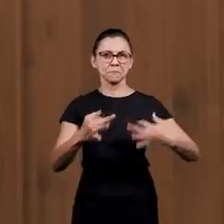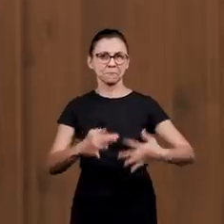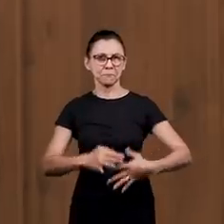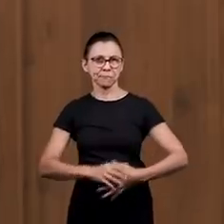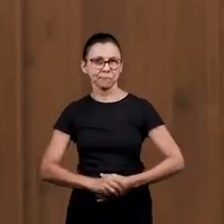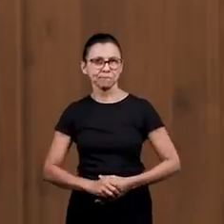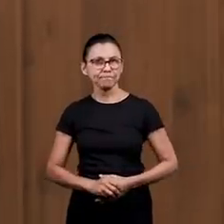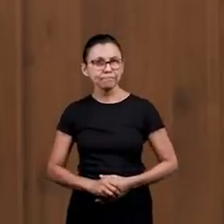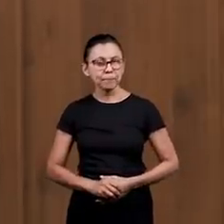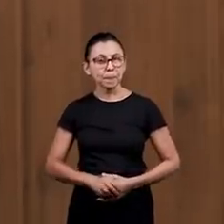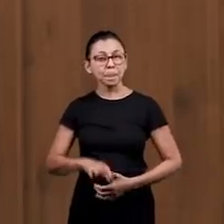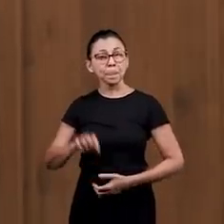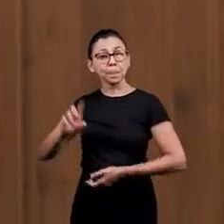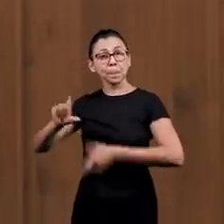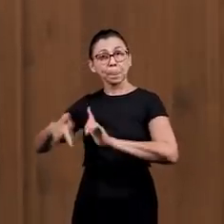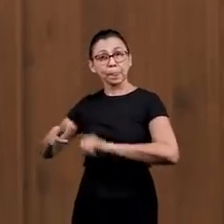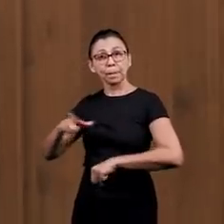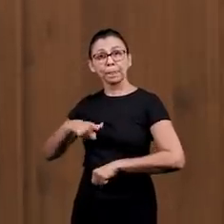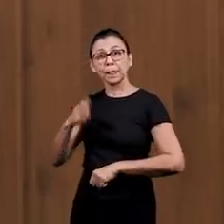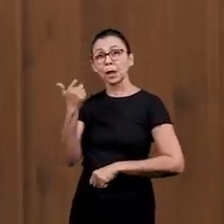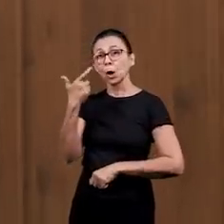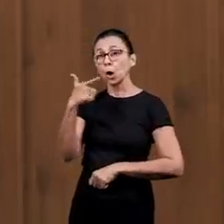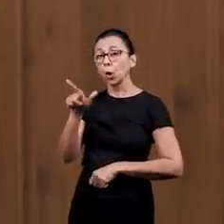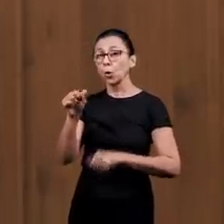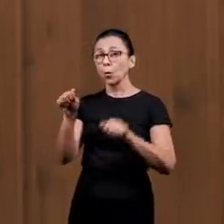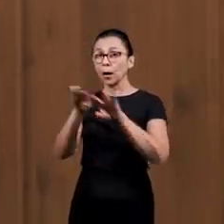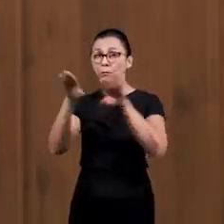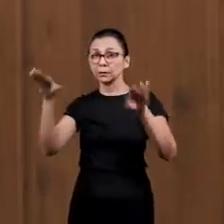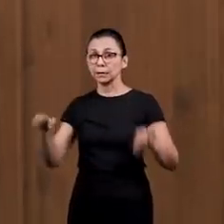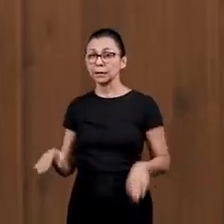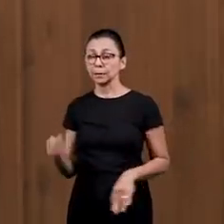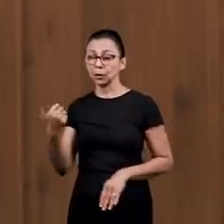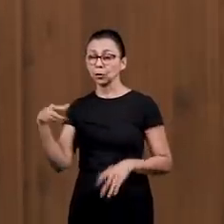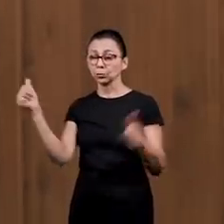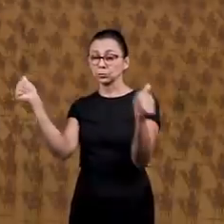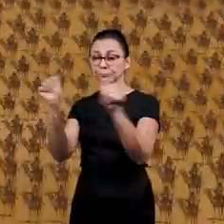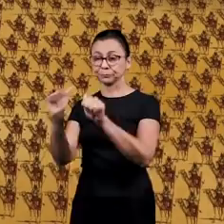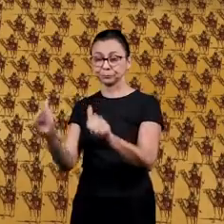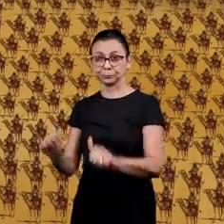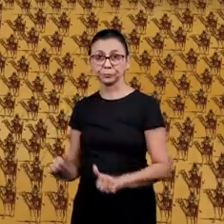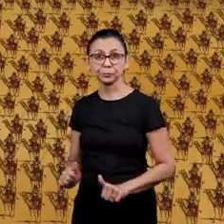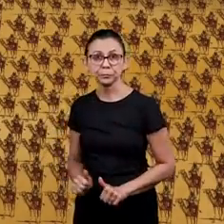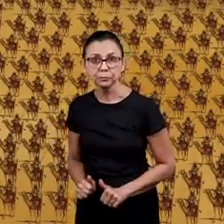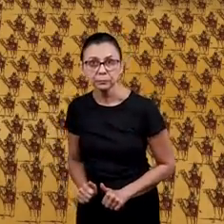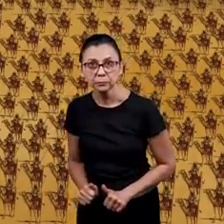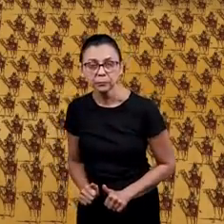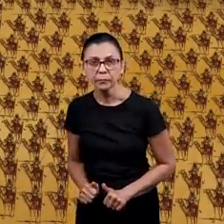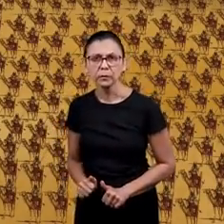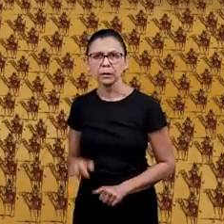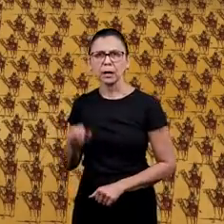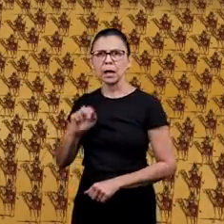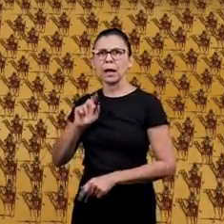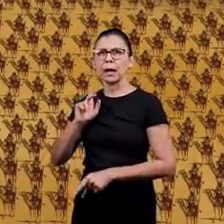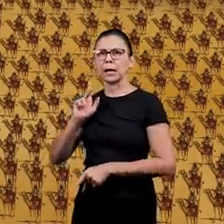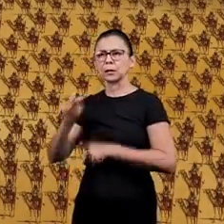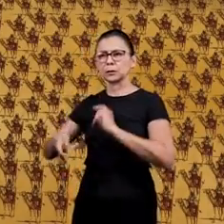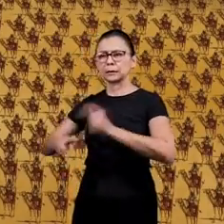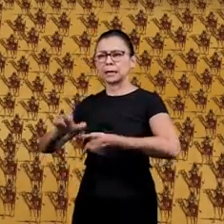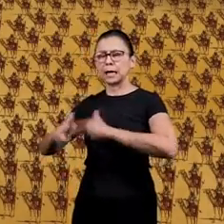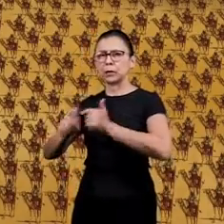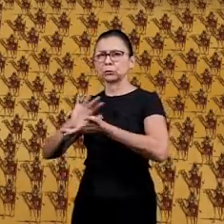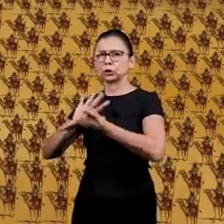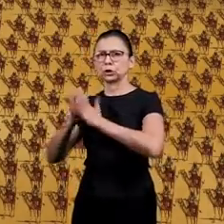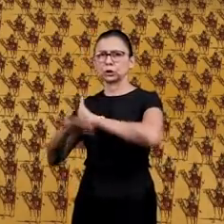estranhos, reconstruiu o altar do Senhor. E os midianitas se juntaram com outros povos do